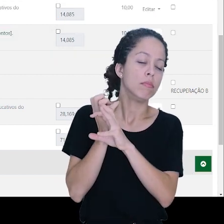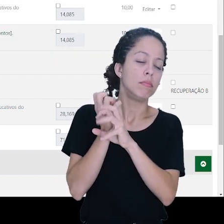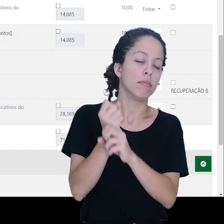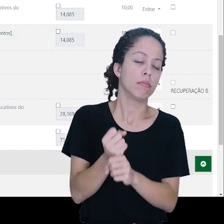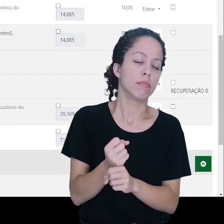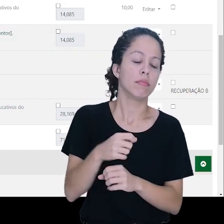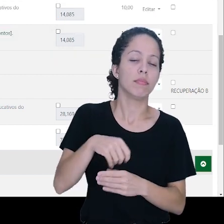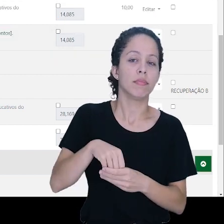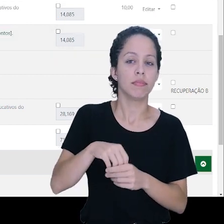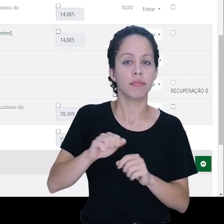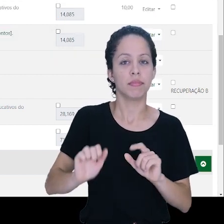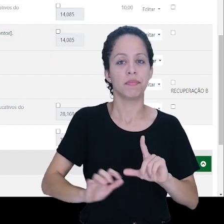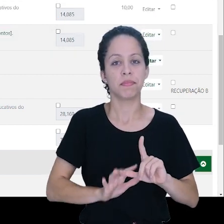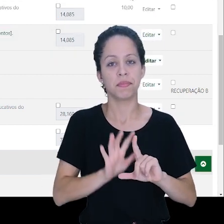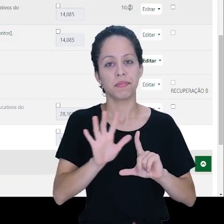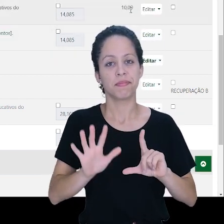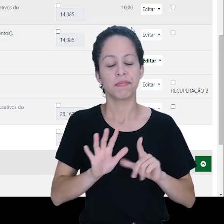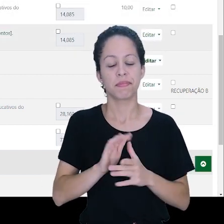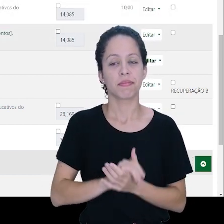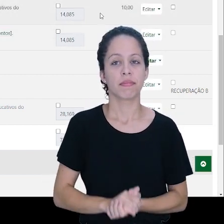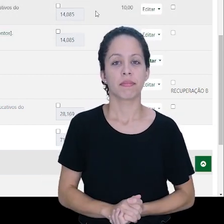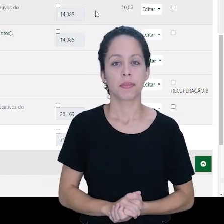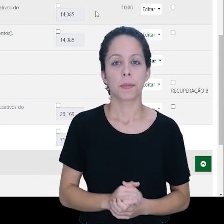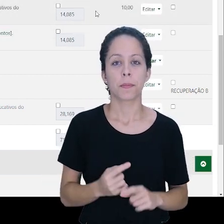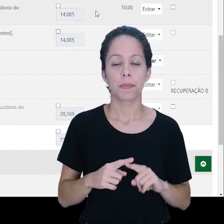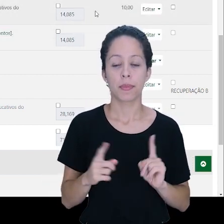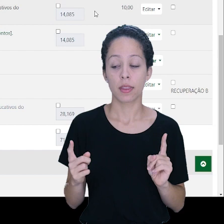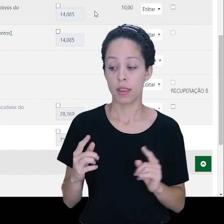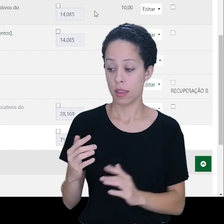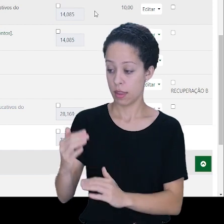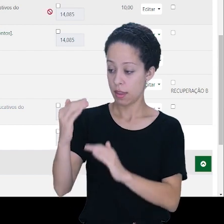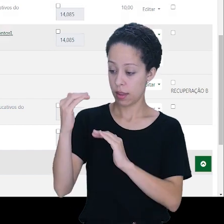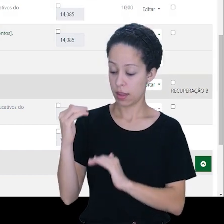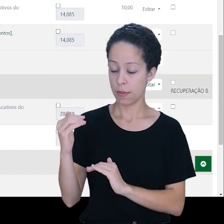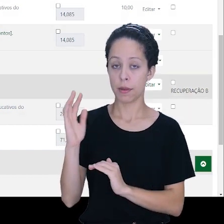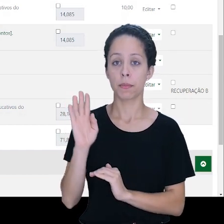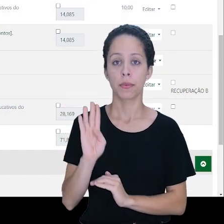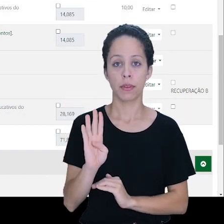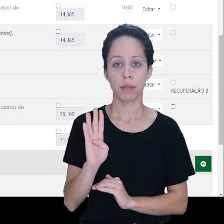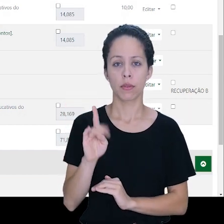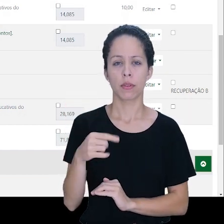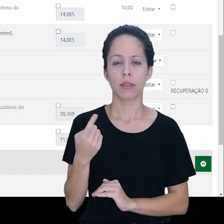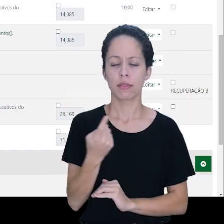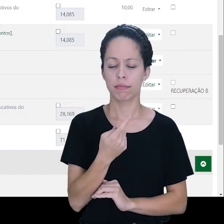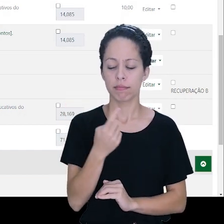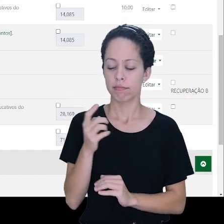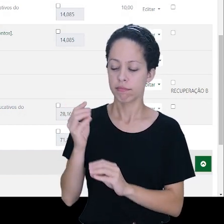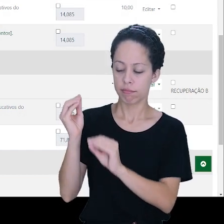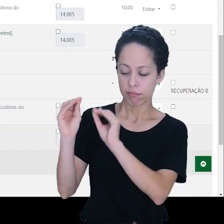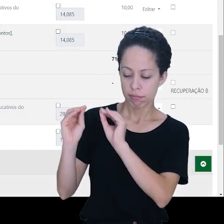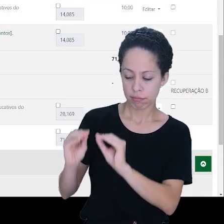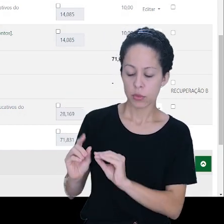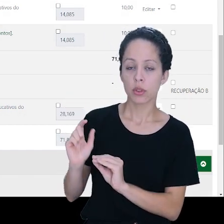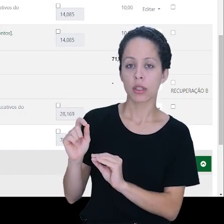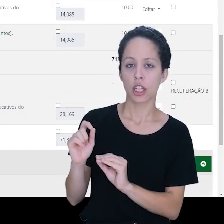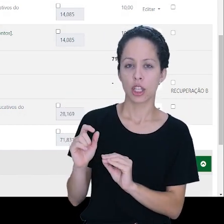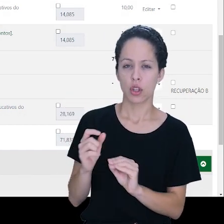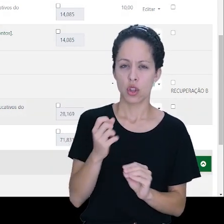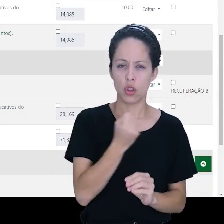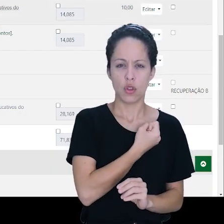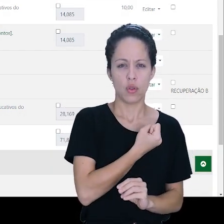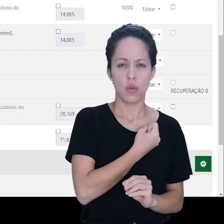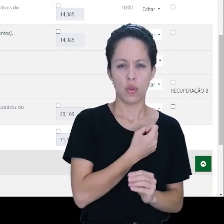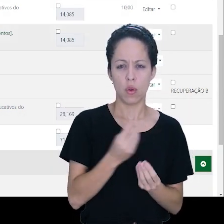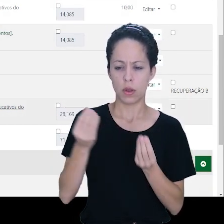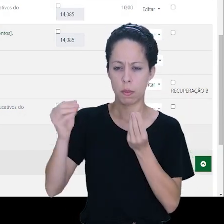é a soma das notas de cada atividade que foi colocada na sala virtual mas já para etapa b a gente disse olha